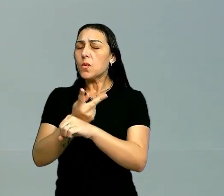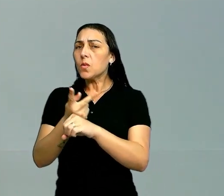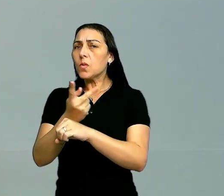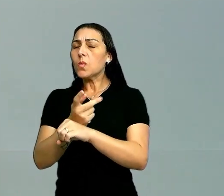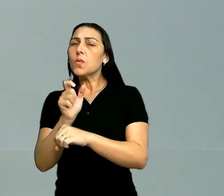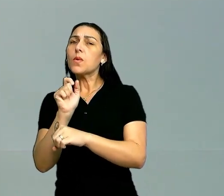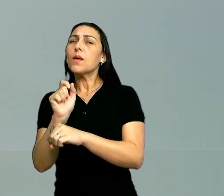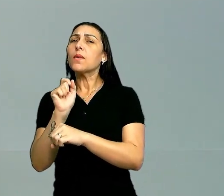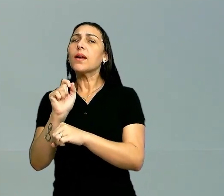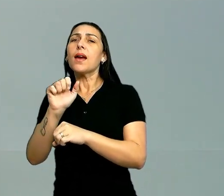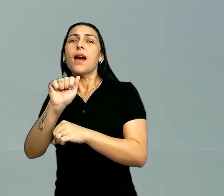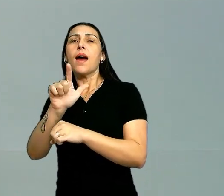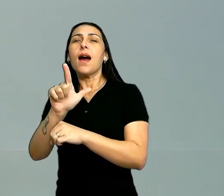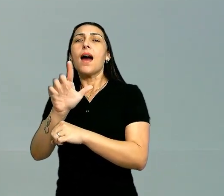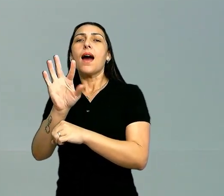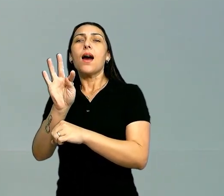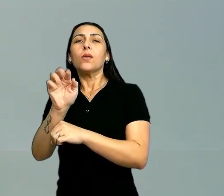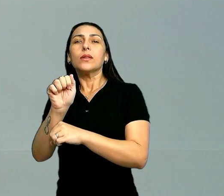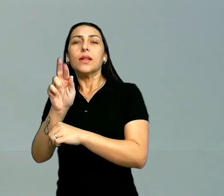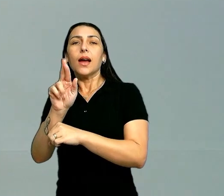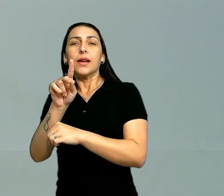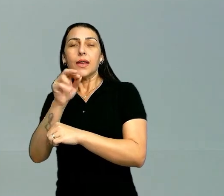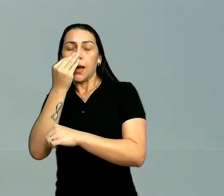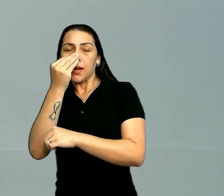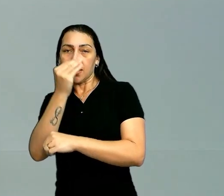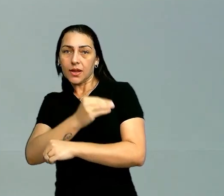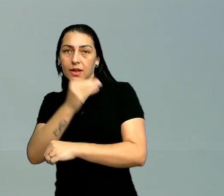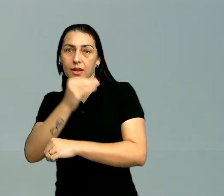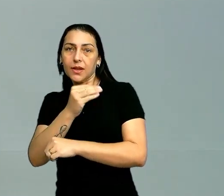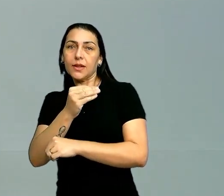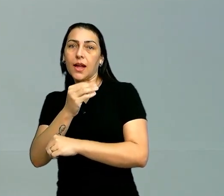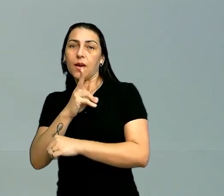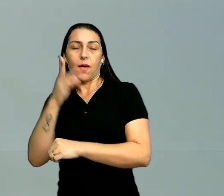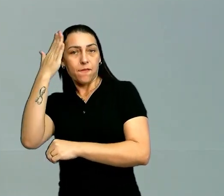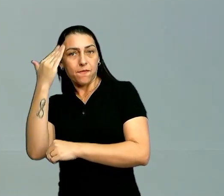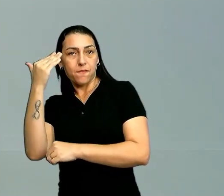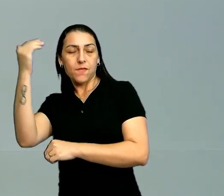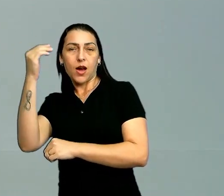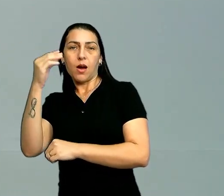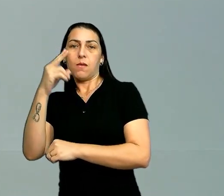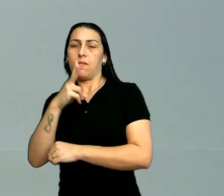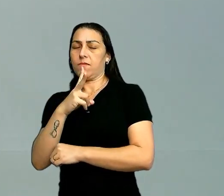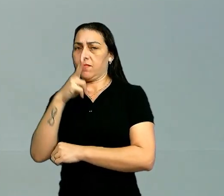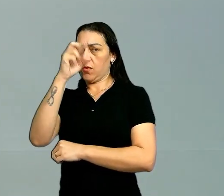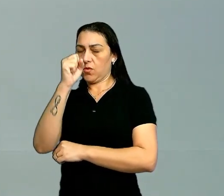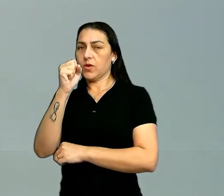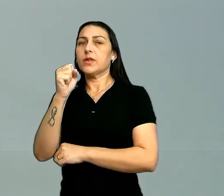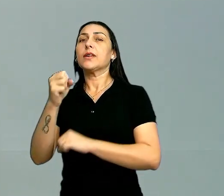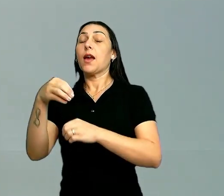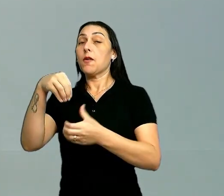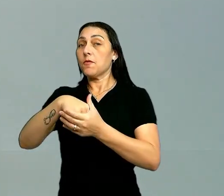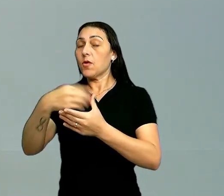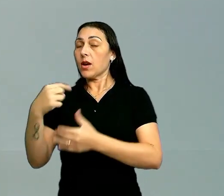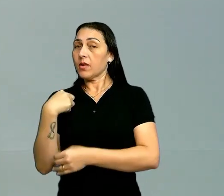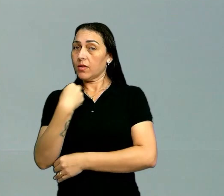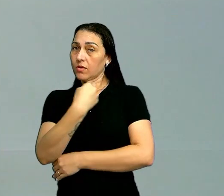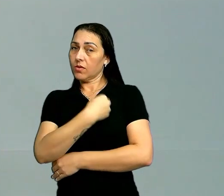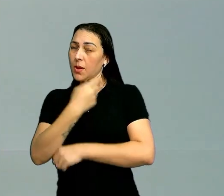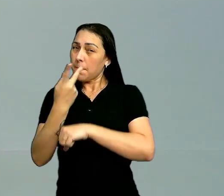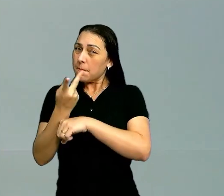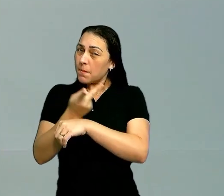pela apatia. Então, rejeitando a honra, a glória, o poder, a fama, todas essas coisas que são exteriores a nós